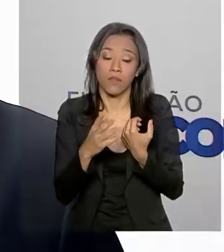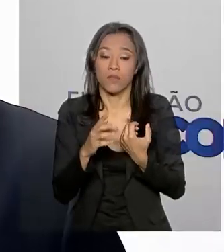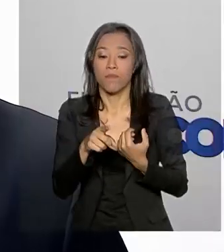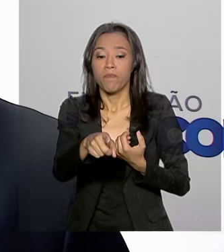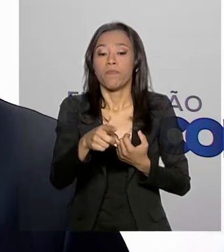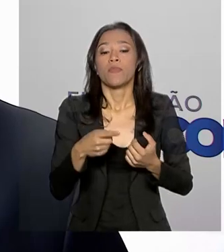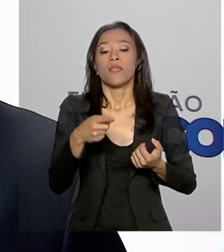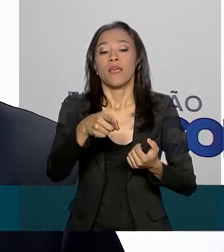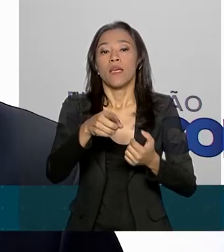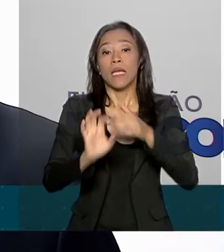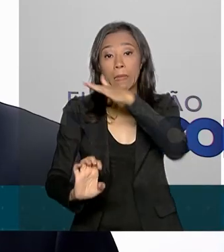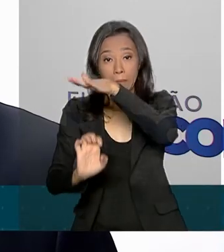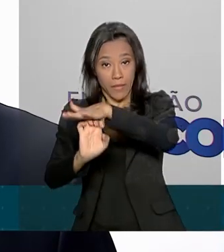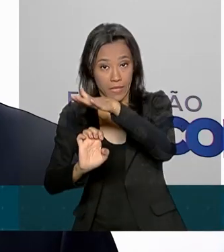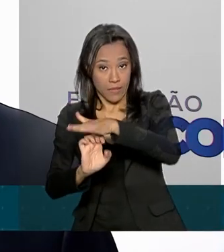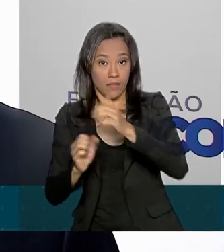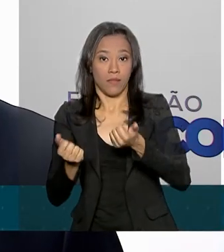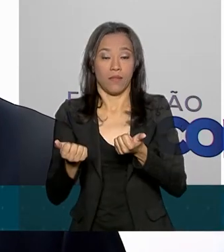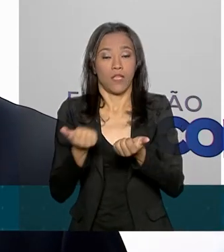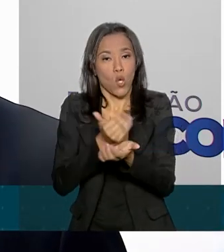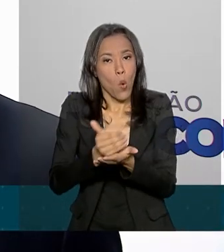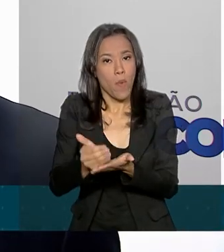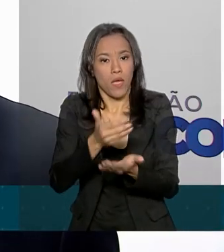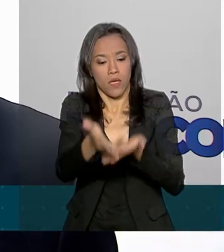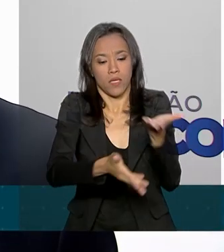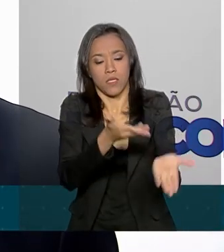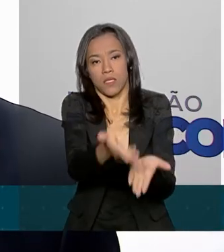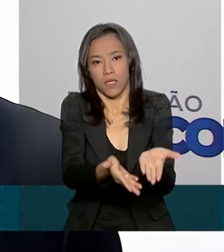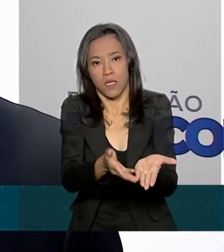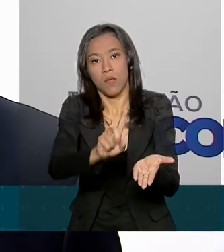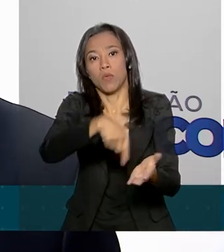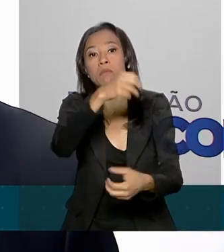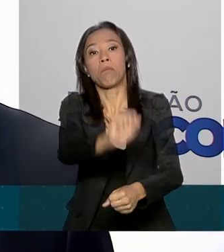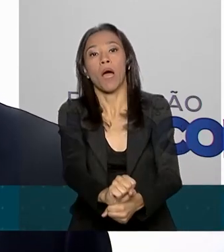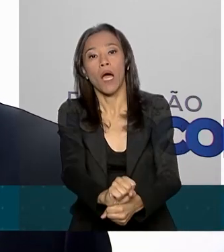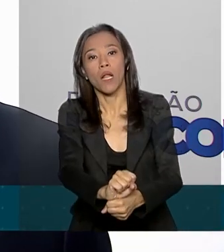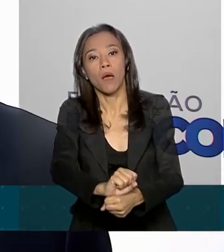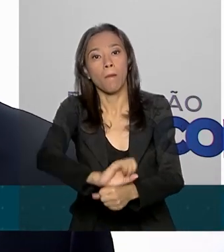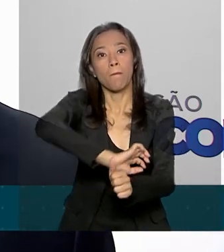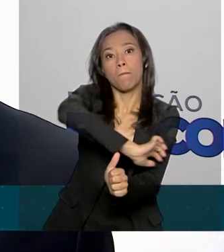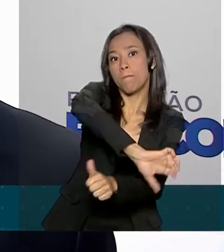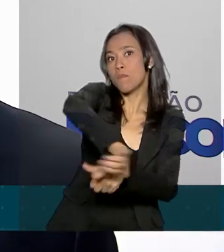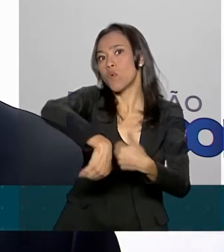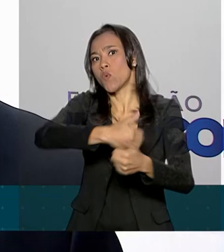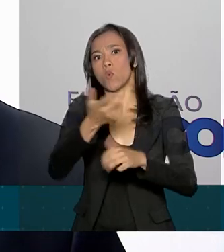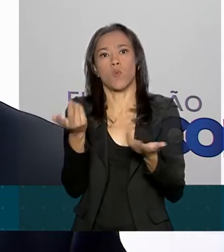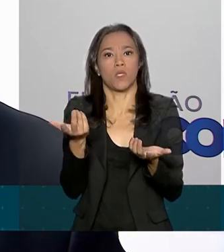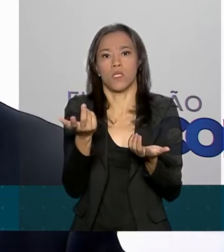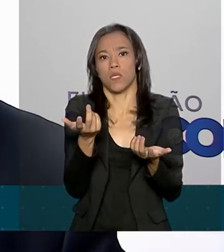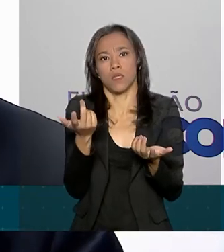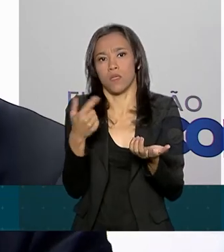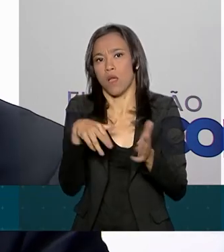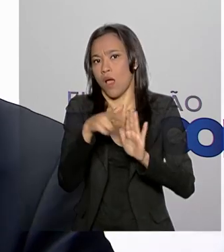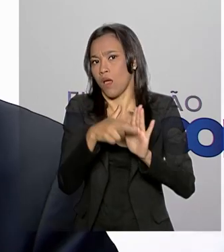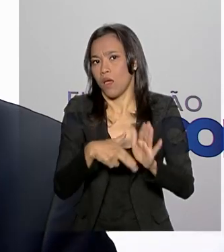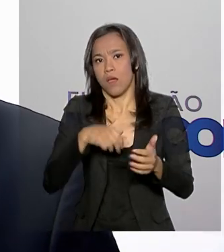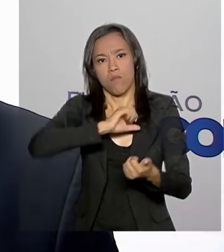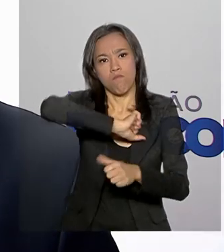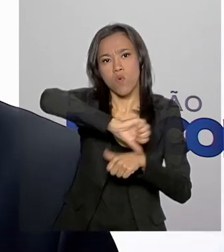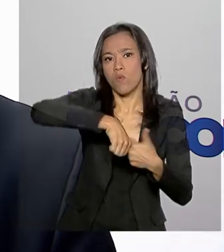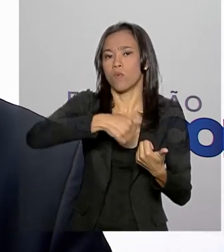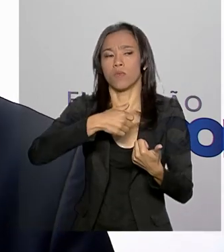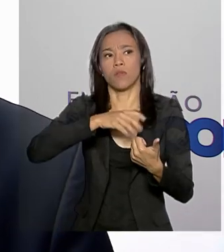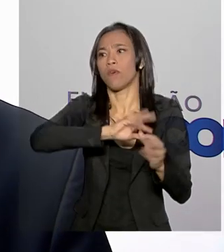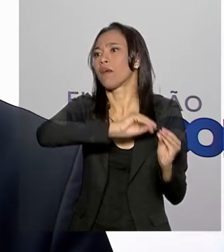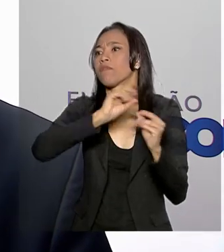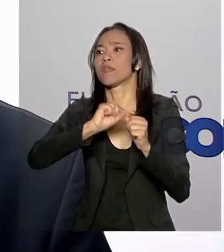empresas que começam a prestação do serviço depois param mudam completamente o ramo ou mudam a sua estratégia e